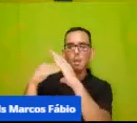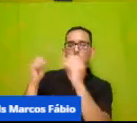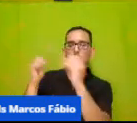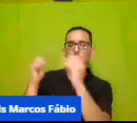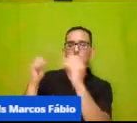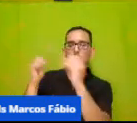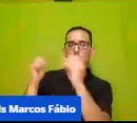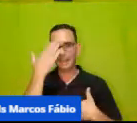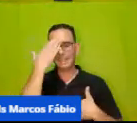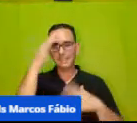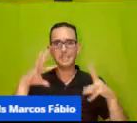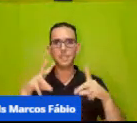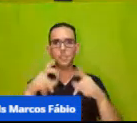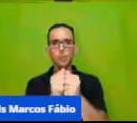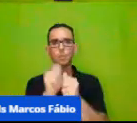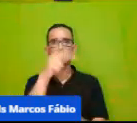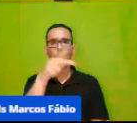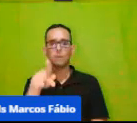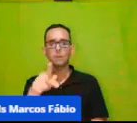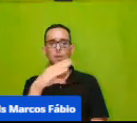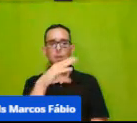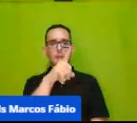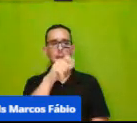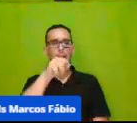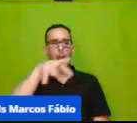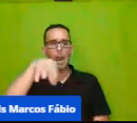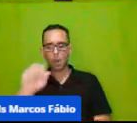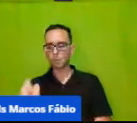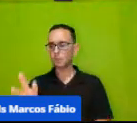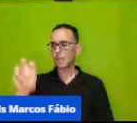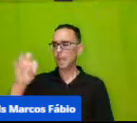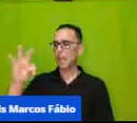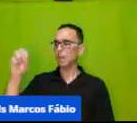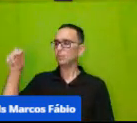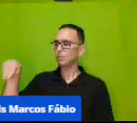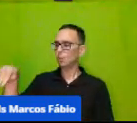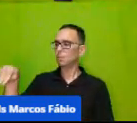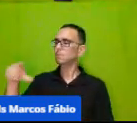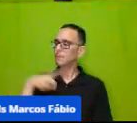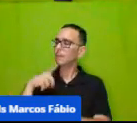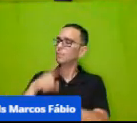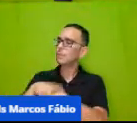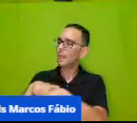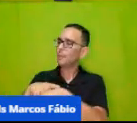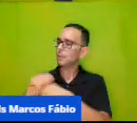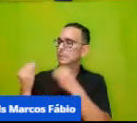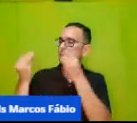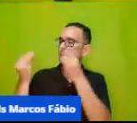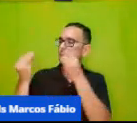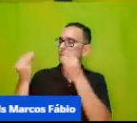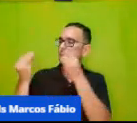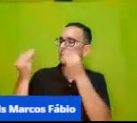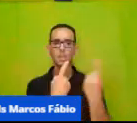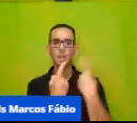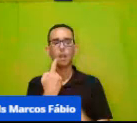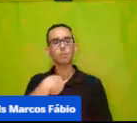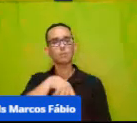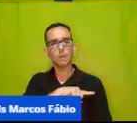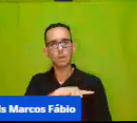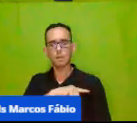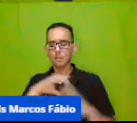em especial aqui ao professor Carlos, ao professor Elton, por ter dedicado um pouco do seu tempo e vir aqui dialogar conosco. Acho que todos